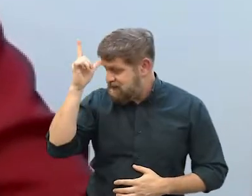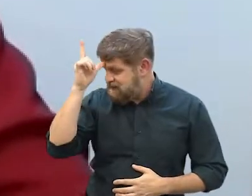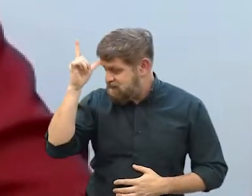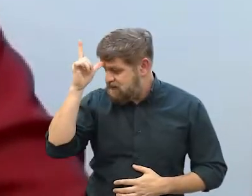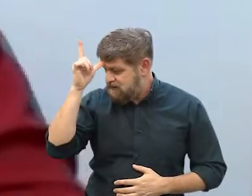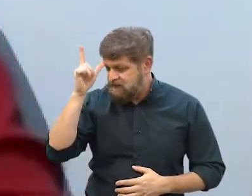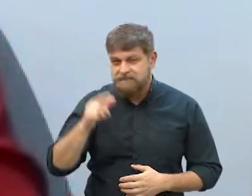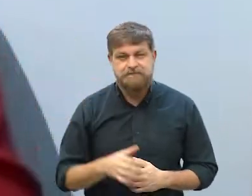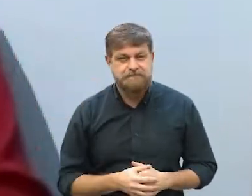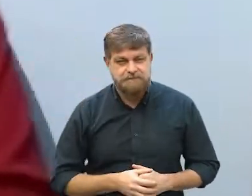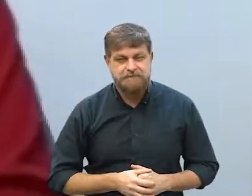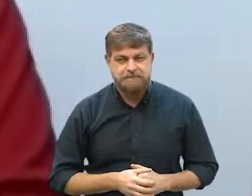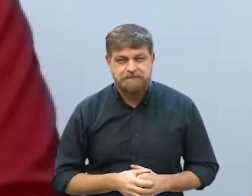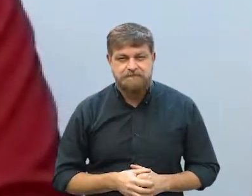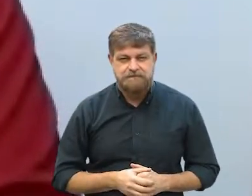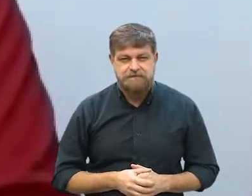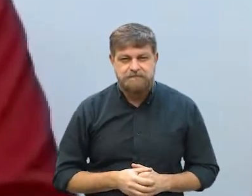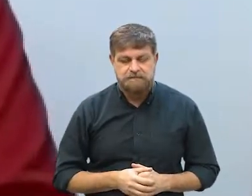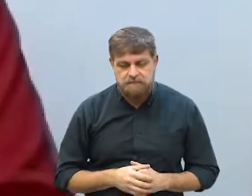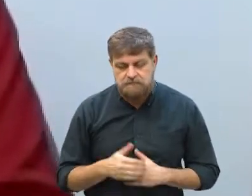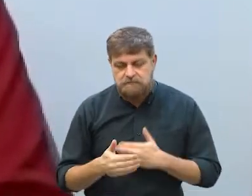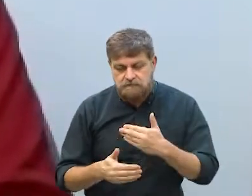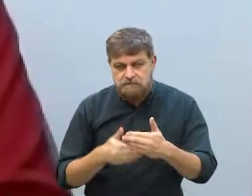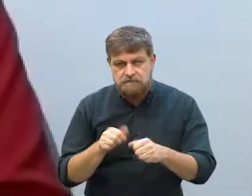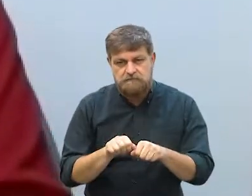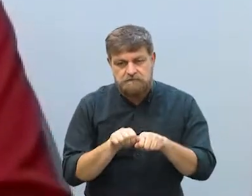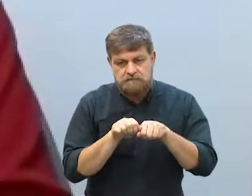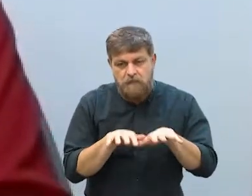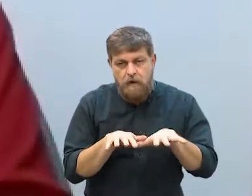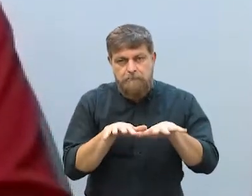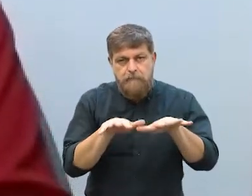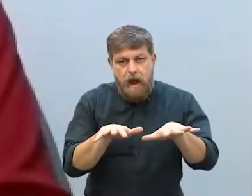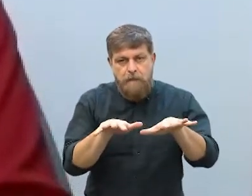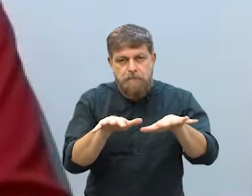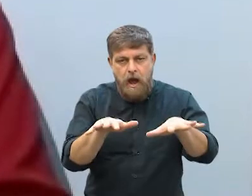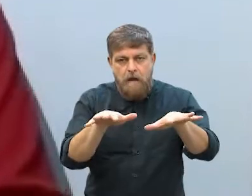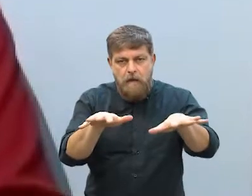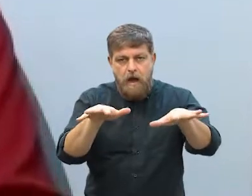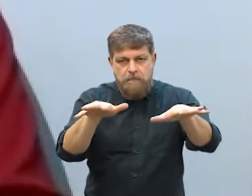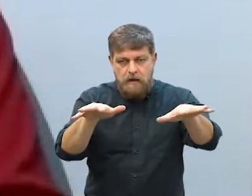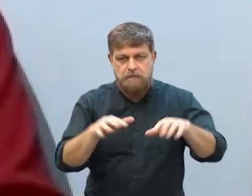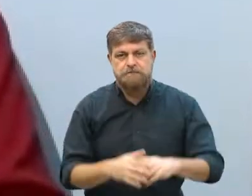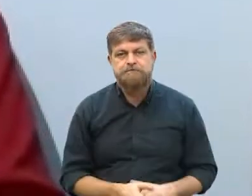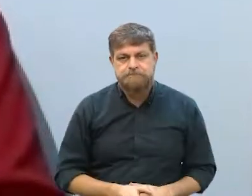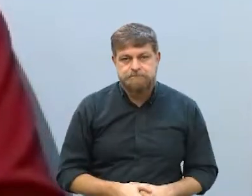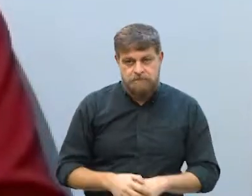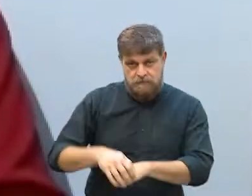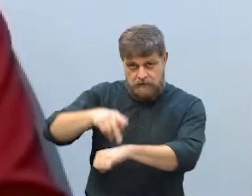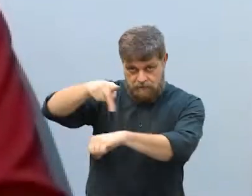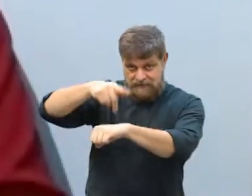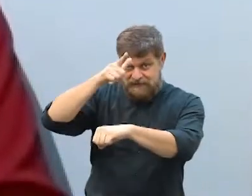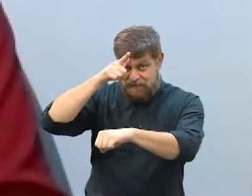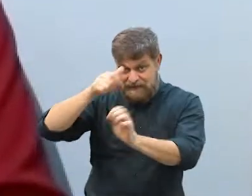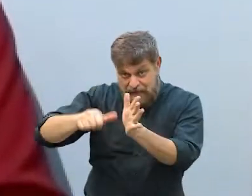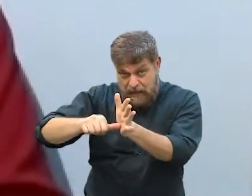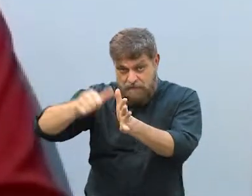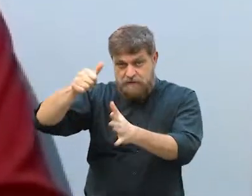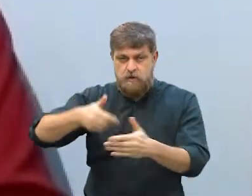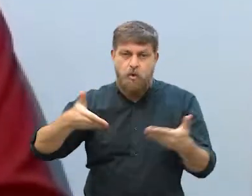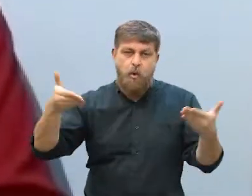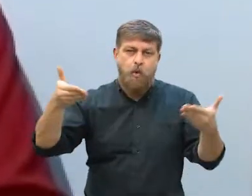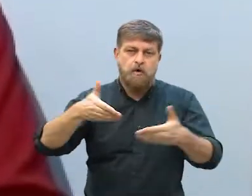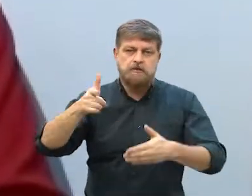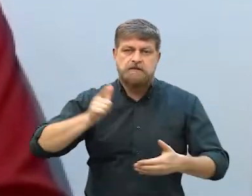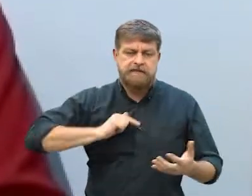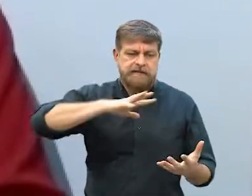na Alemanha, e aos poucos ela vai se espalhando pela própria Alemanha, e hoje, né,